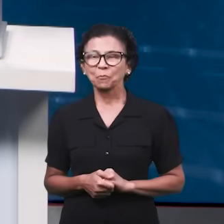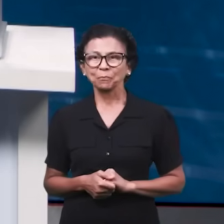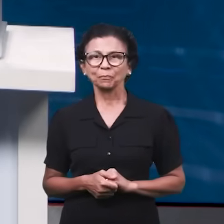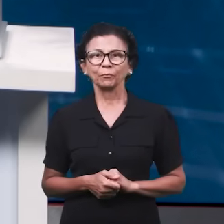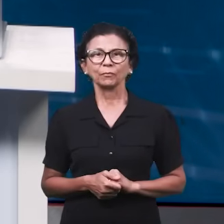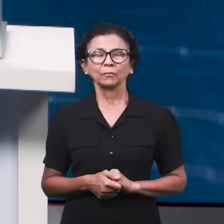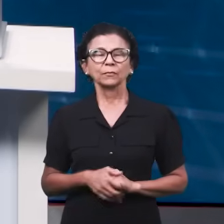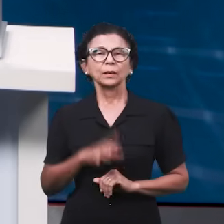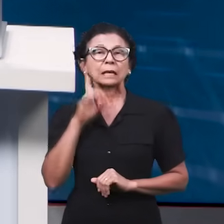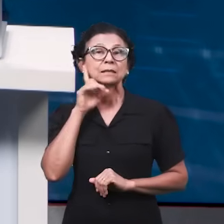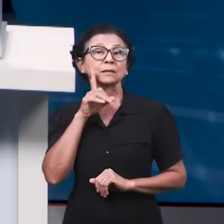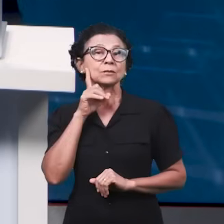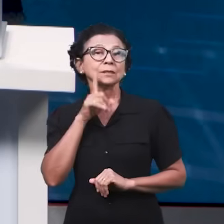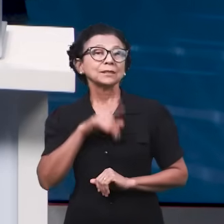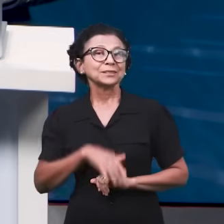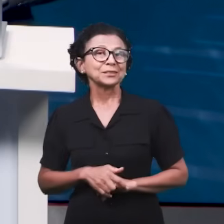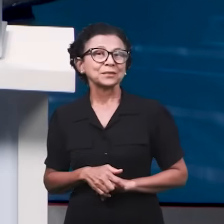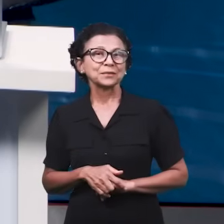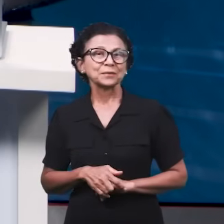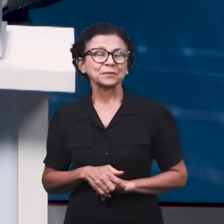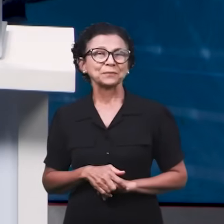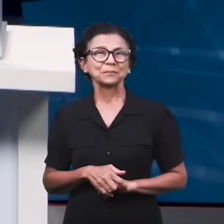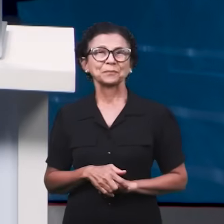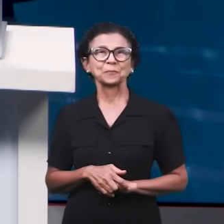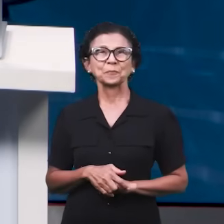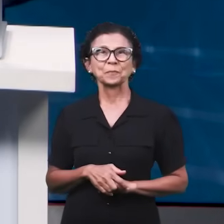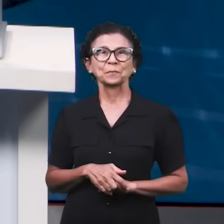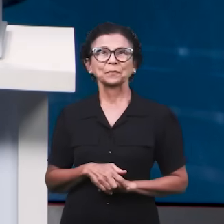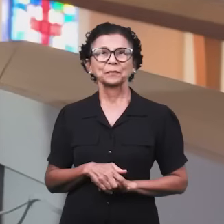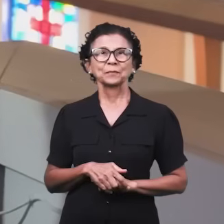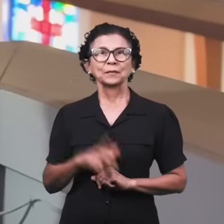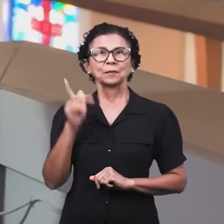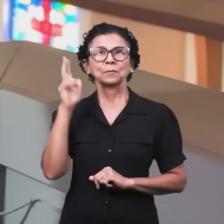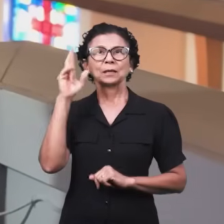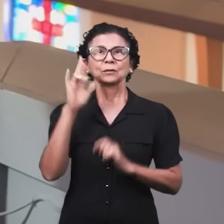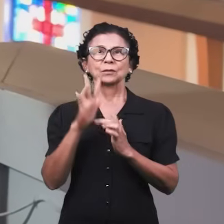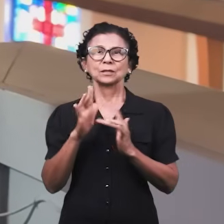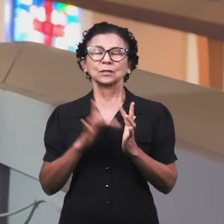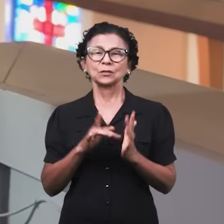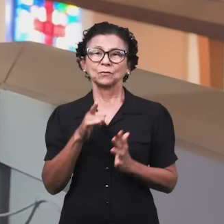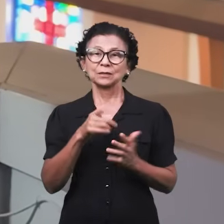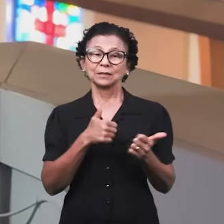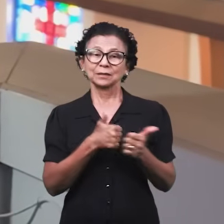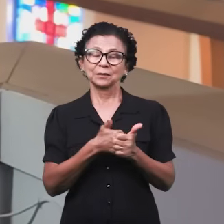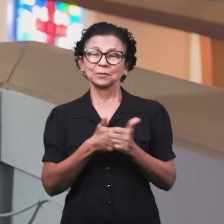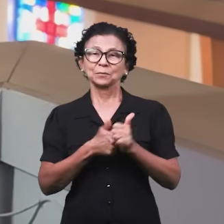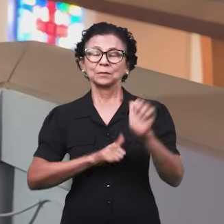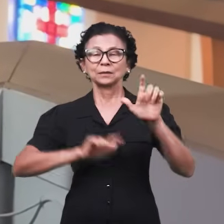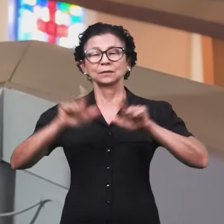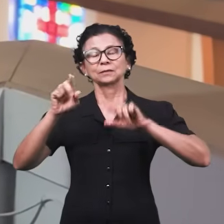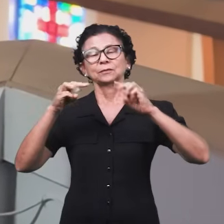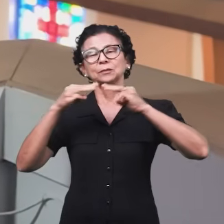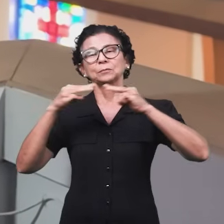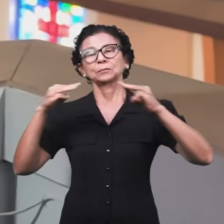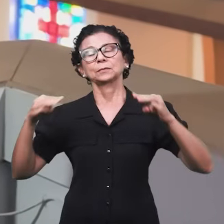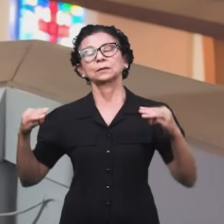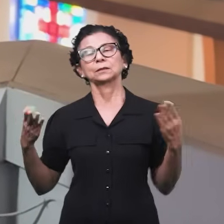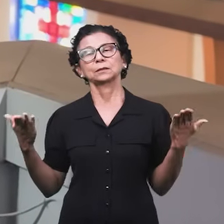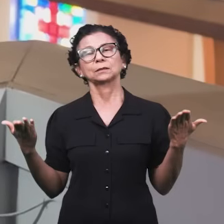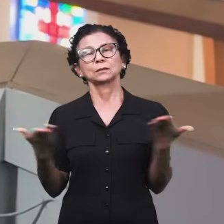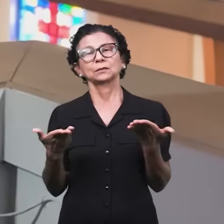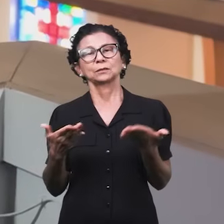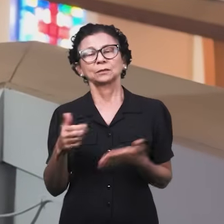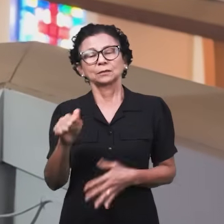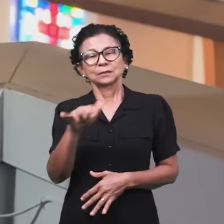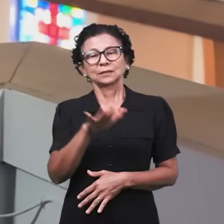do exterior. Nos Estados Unidos, a jornalista Isabela Peuto. A paz do Senhor Jesus a você que acompanha a TV Manaim.